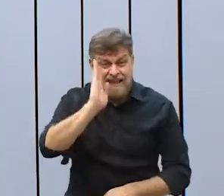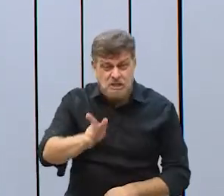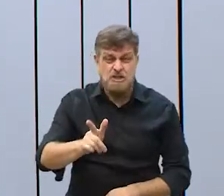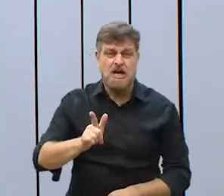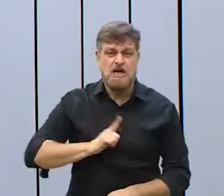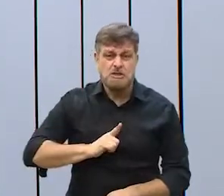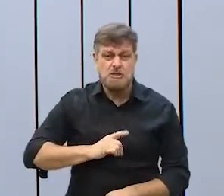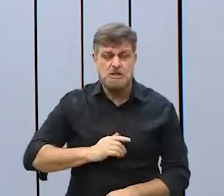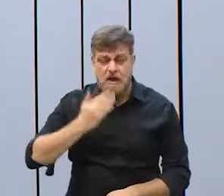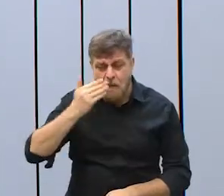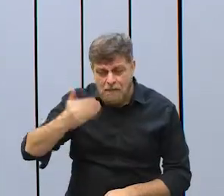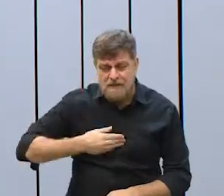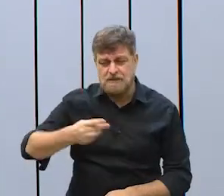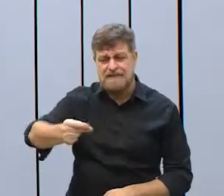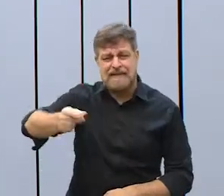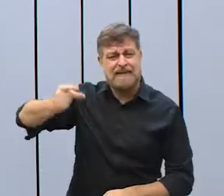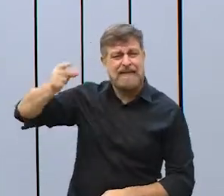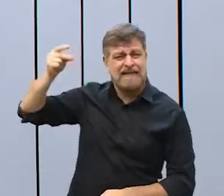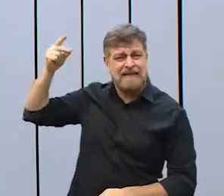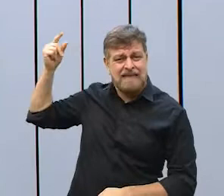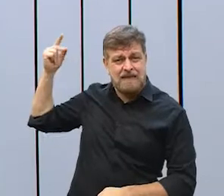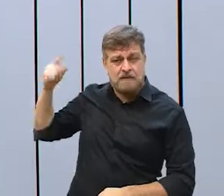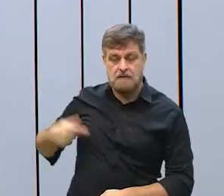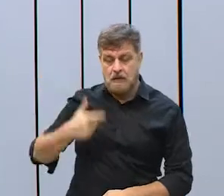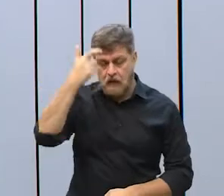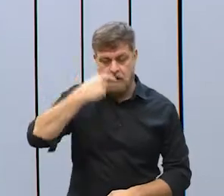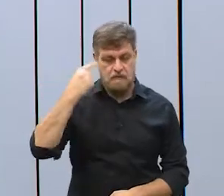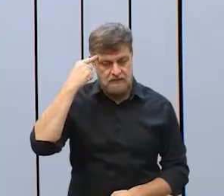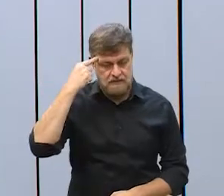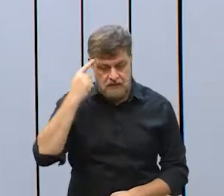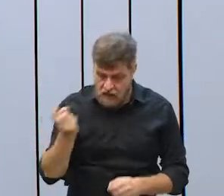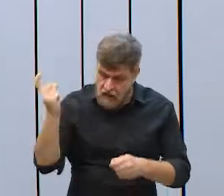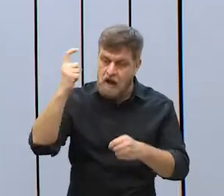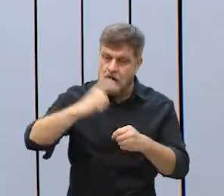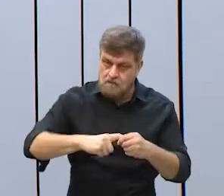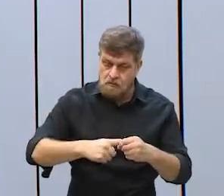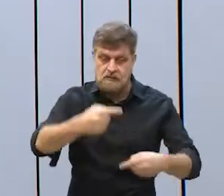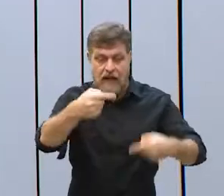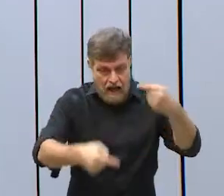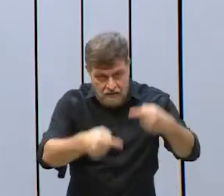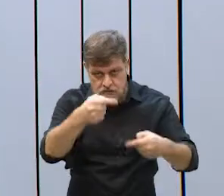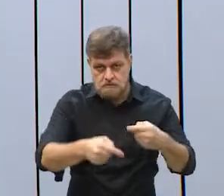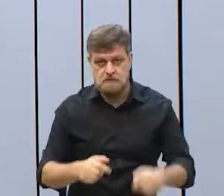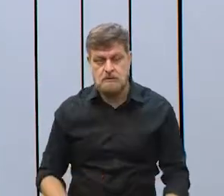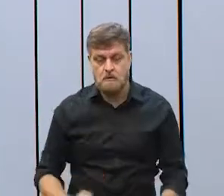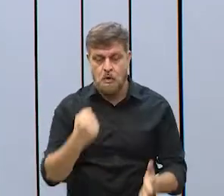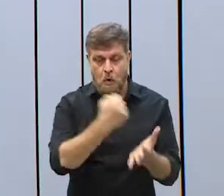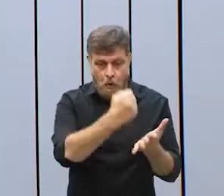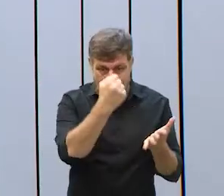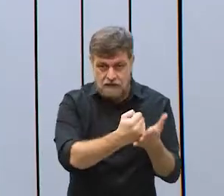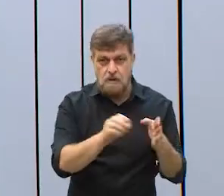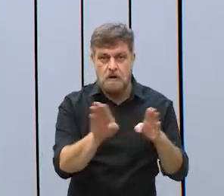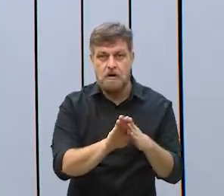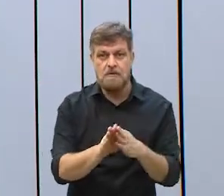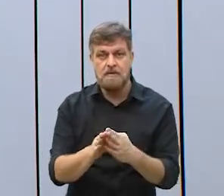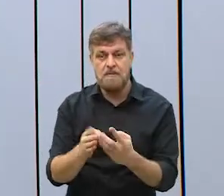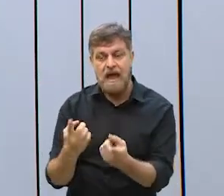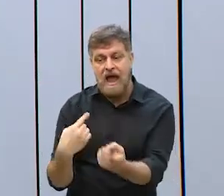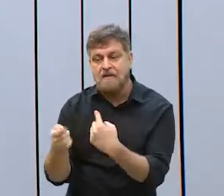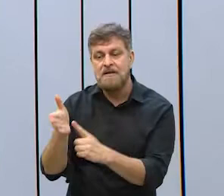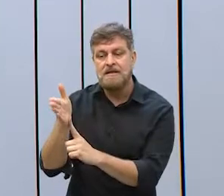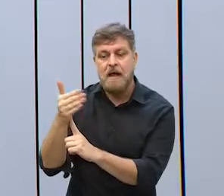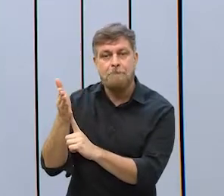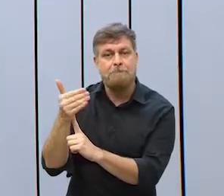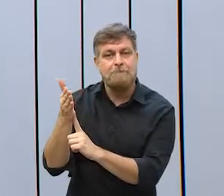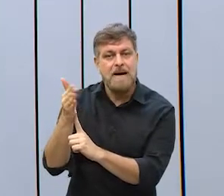Eu só trouxe, achei importante reabrir, não deixar terminar as discussões, tanto do cartório quanto da Bandeirantes, para